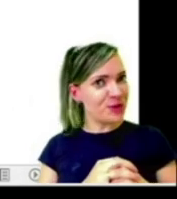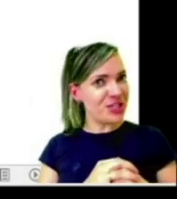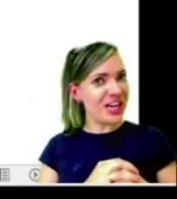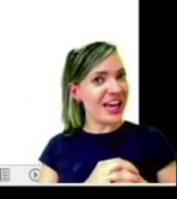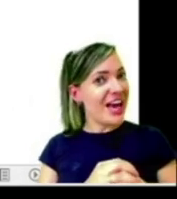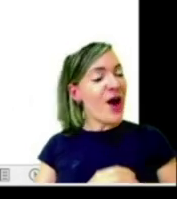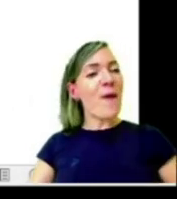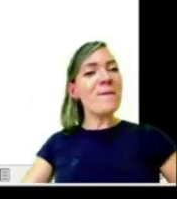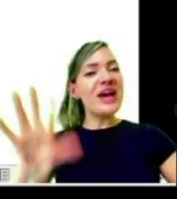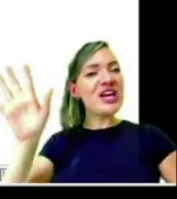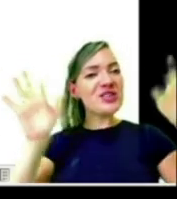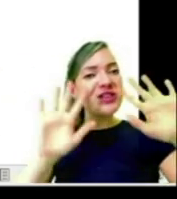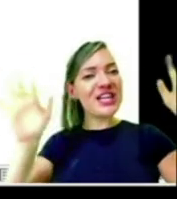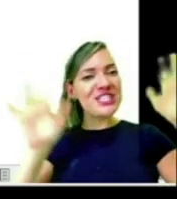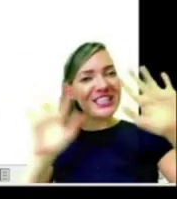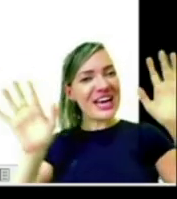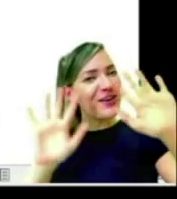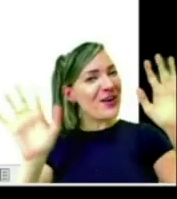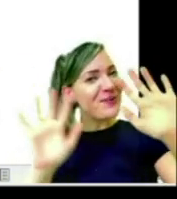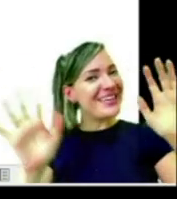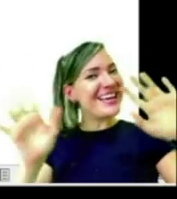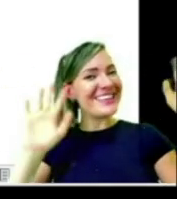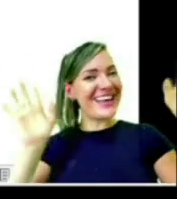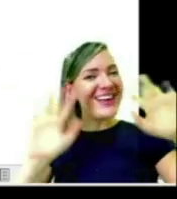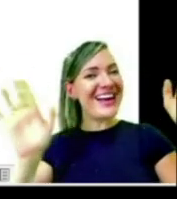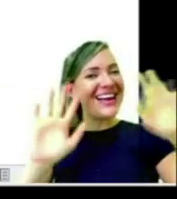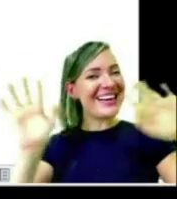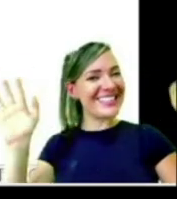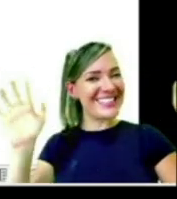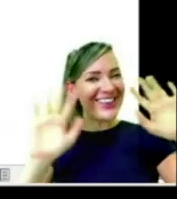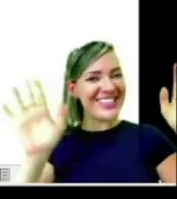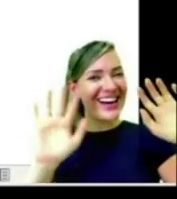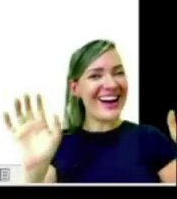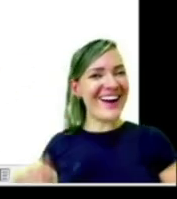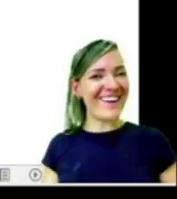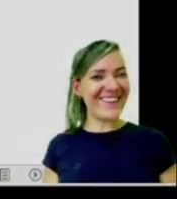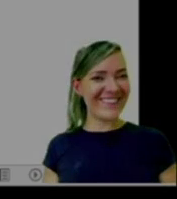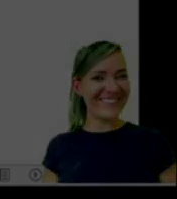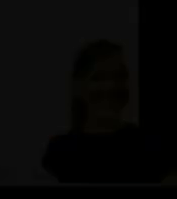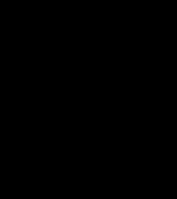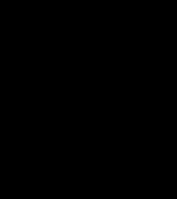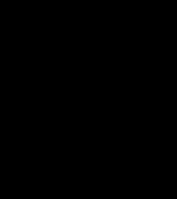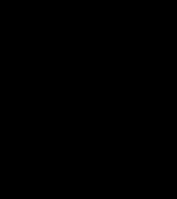responde. Um beijo da tia Taioba e até mais! Tchau, tchau! Tchau!